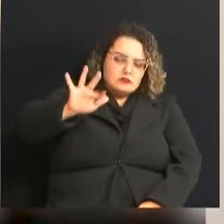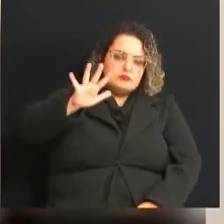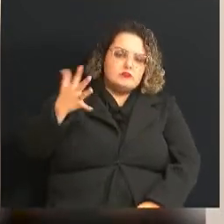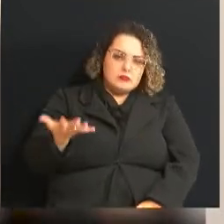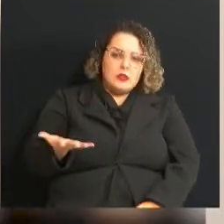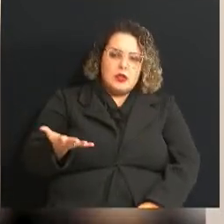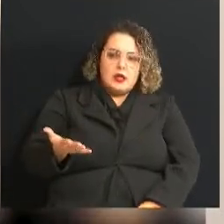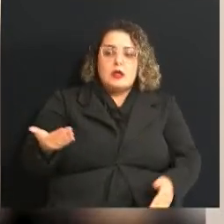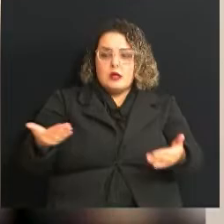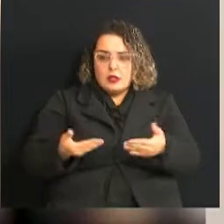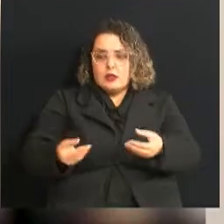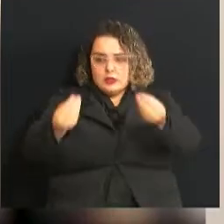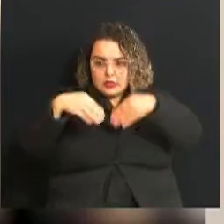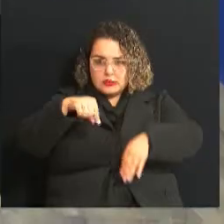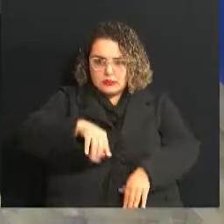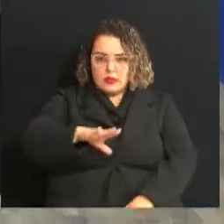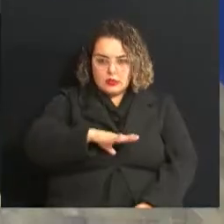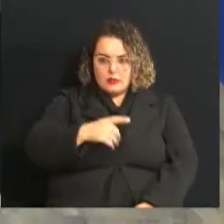esfera municipal.